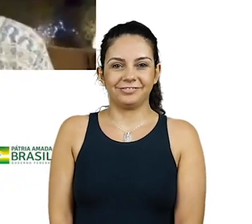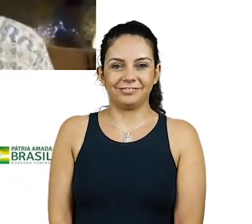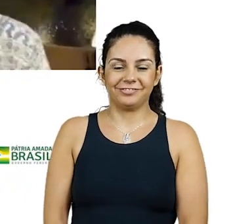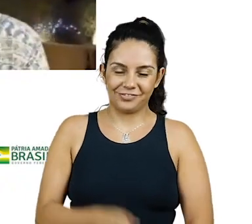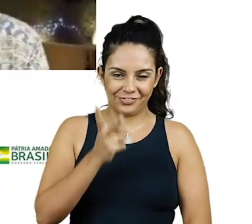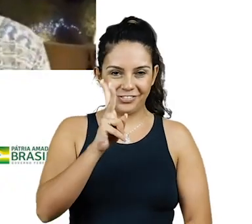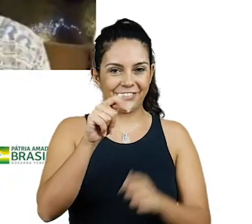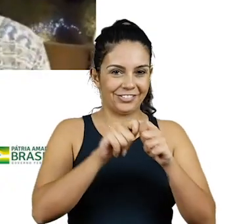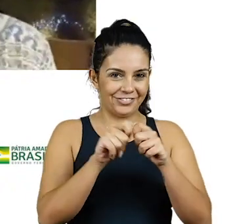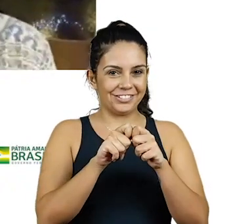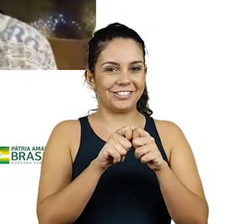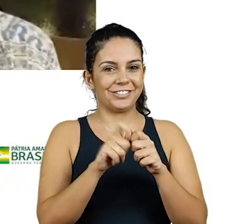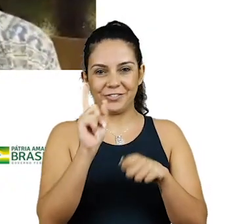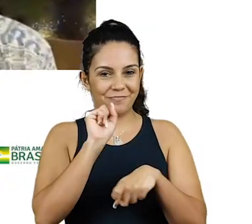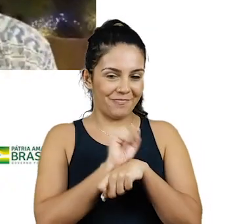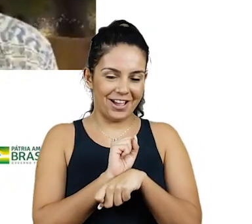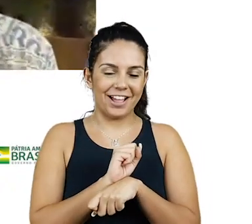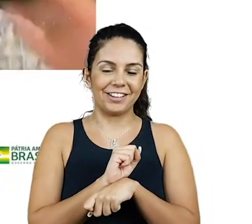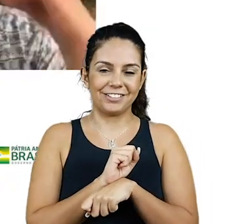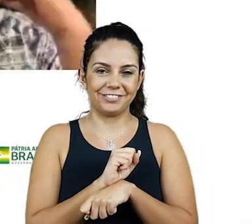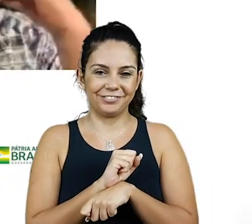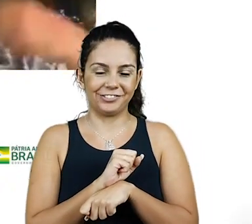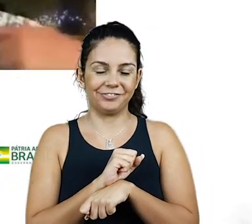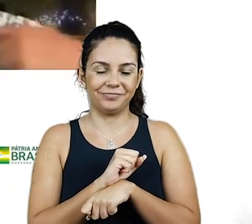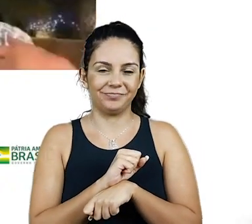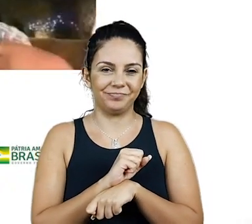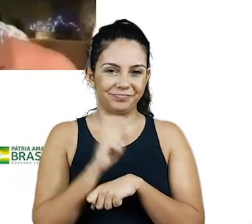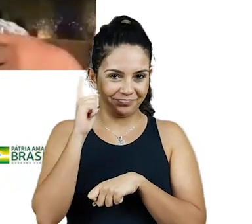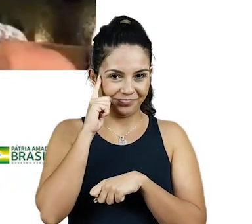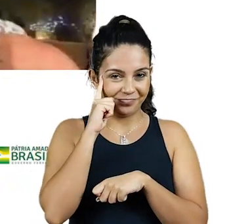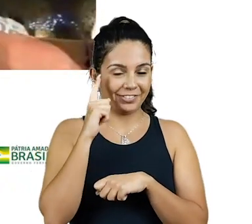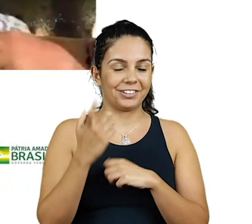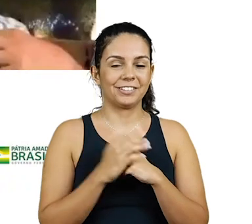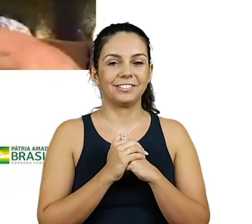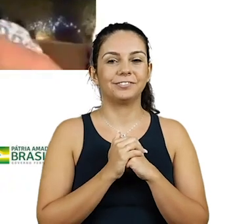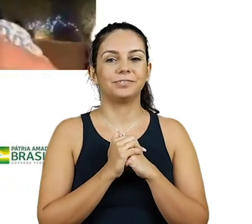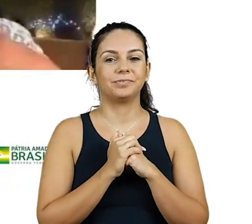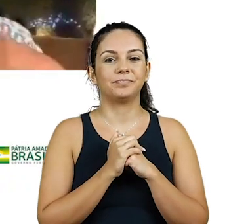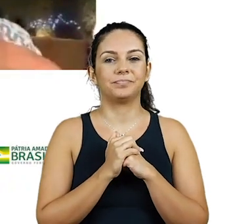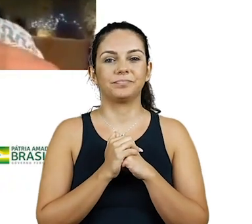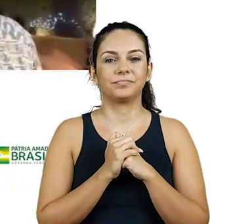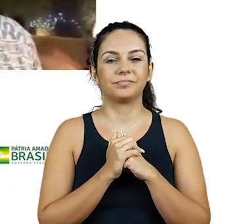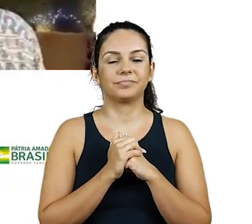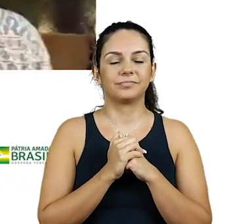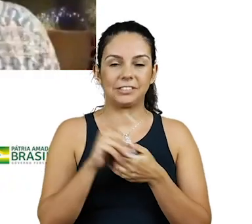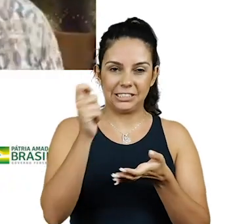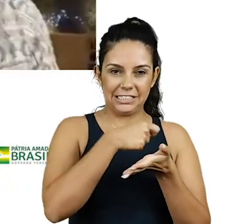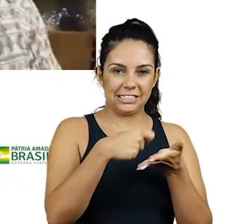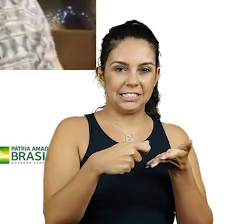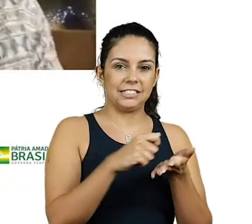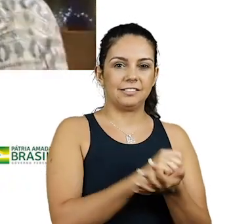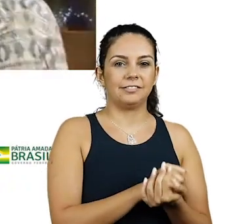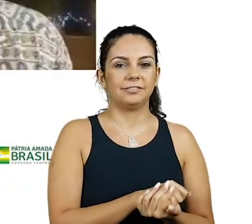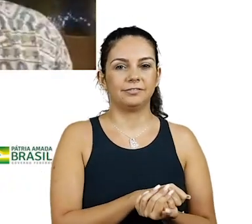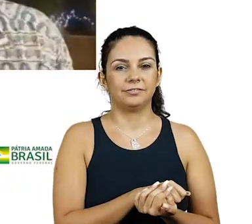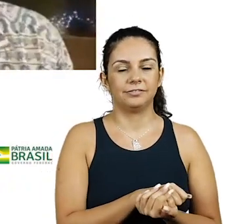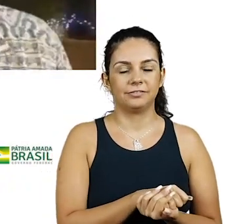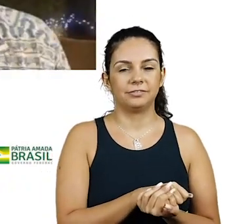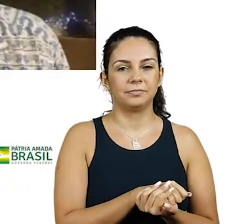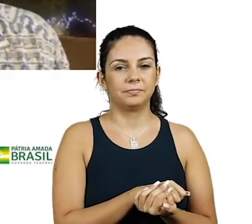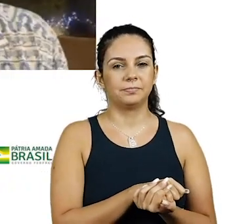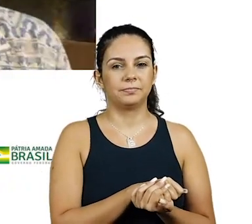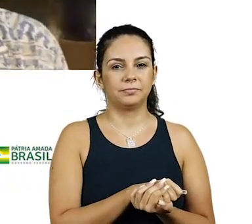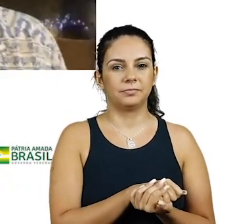gente continua fazendo, entende? Porque a gente tem essa cabeça aqui. E de escrita, para ser